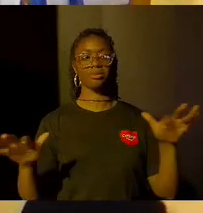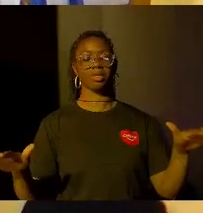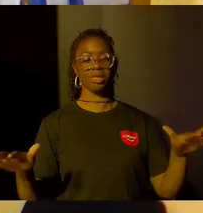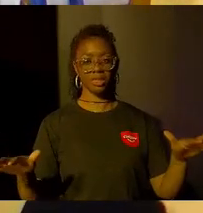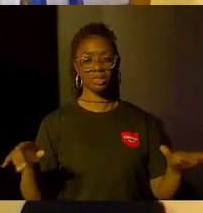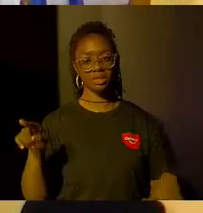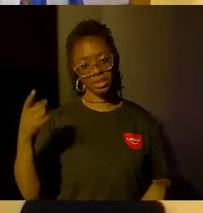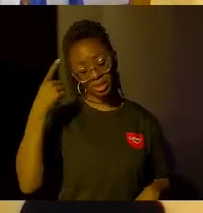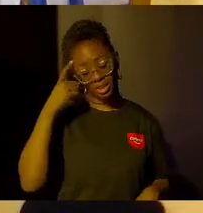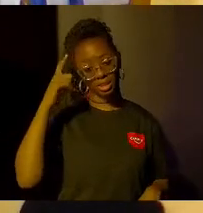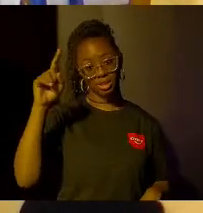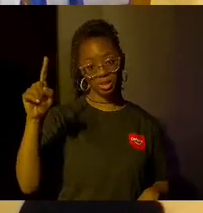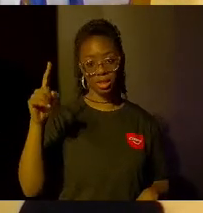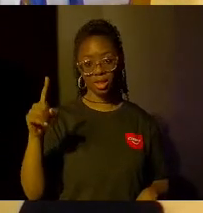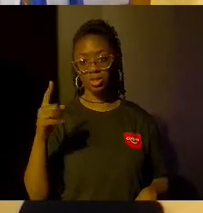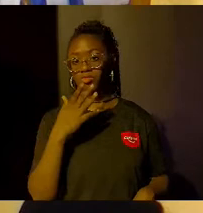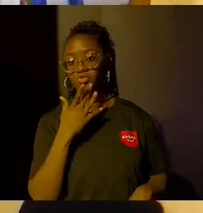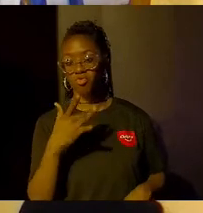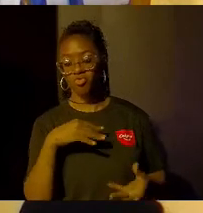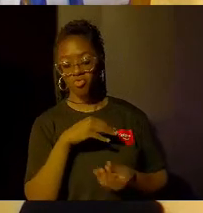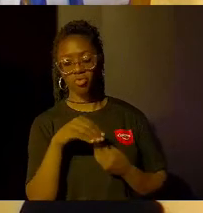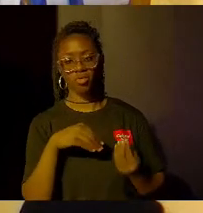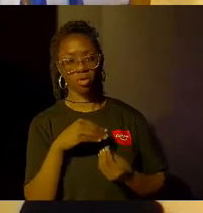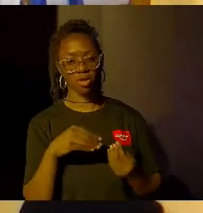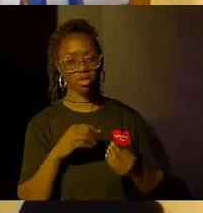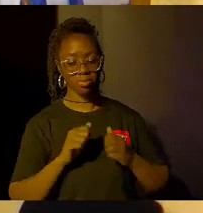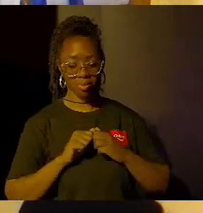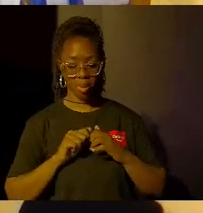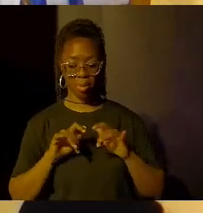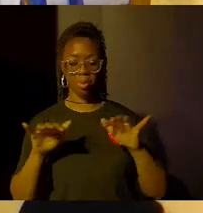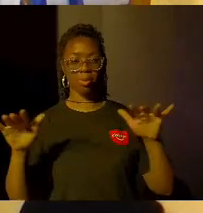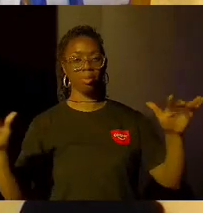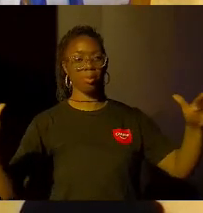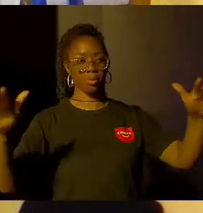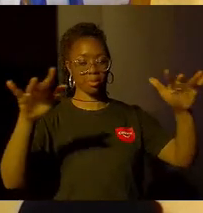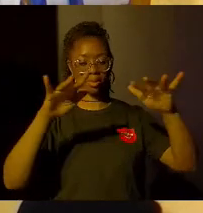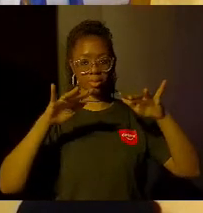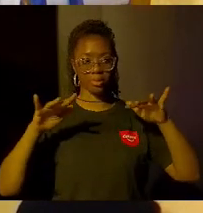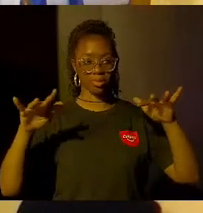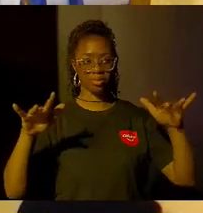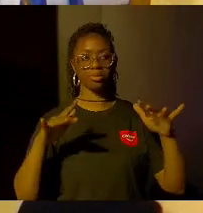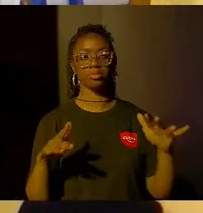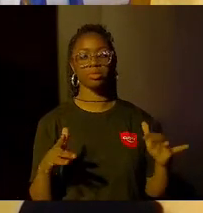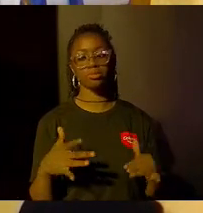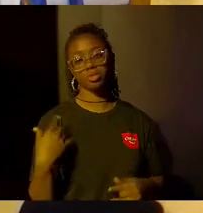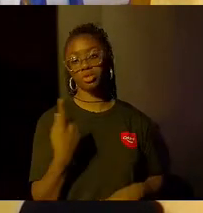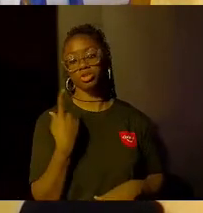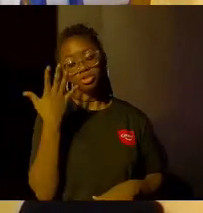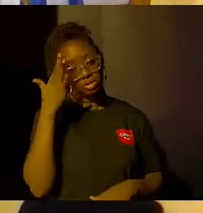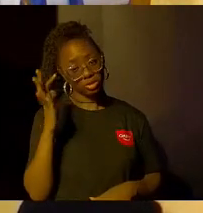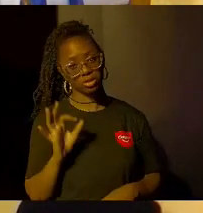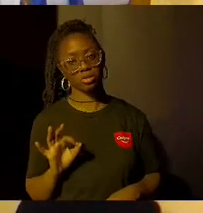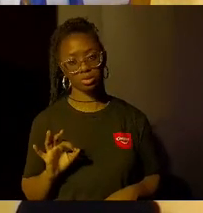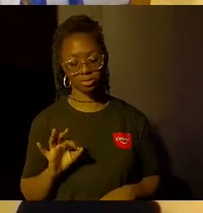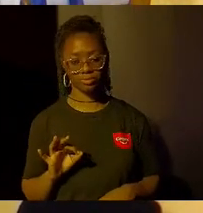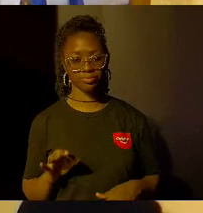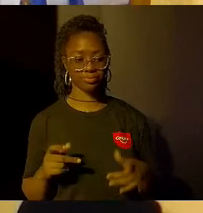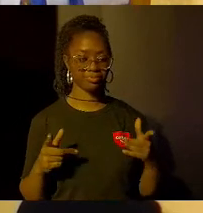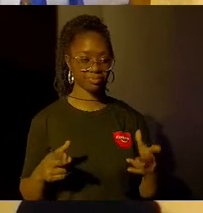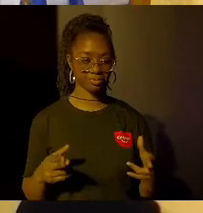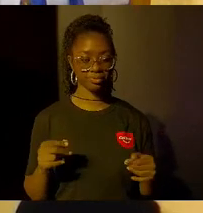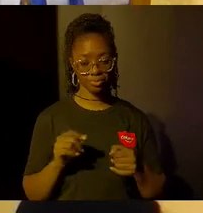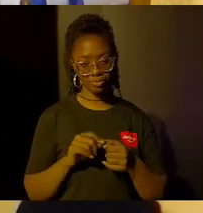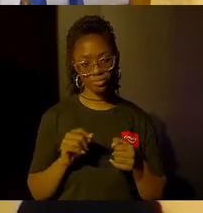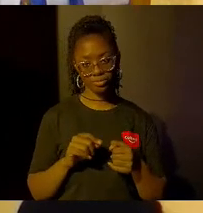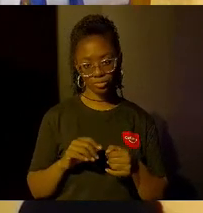é uma ideia da colonização espalhar as informações para a gente não conseguir entender como as coisas se dão que é o que eu tento fazer em